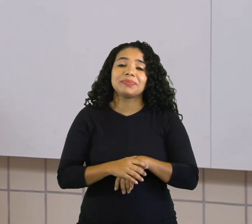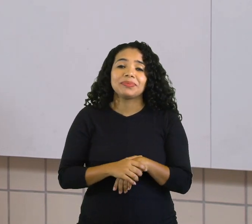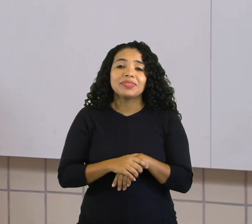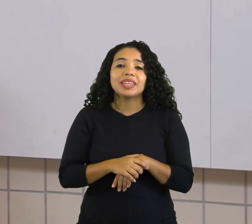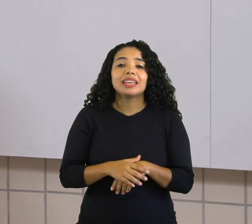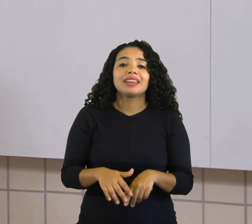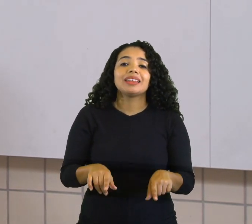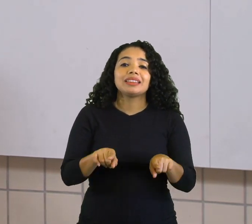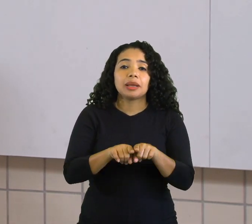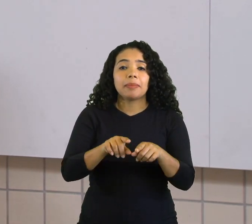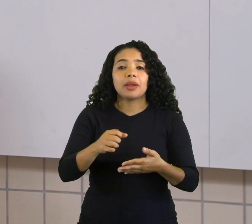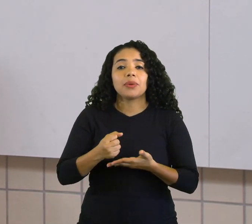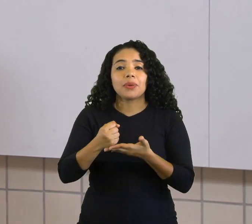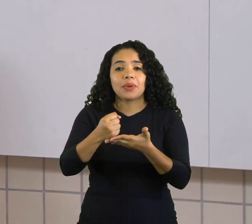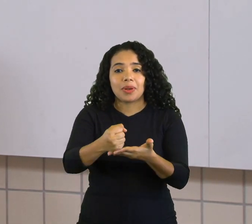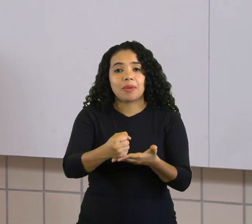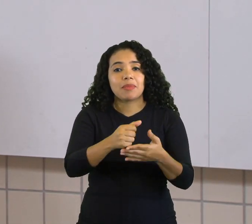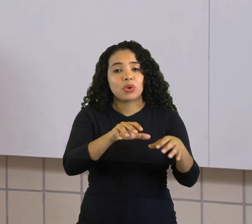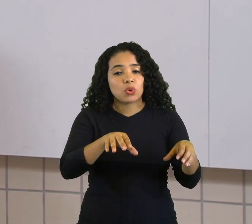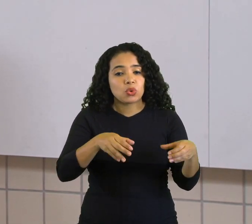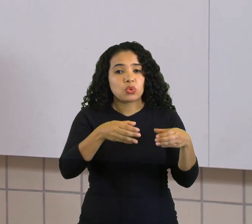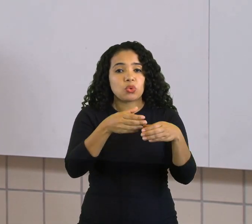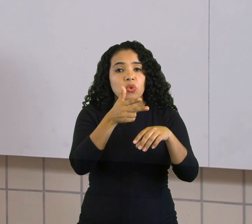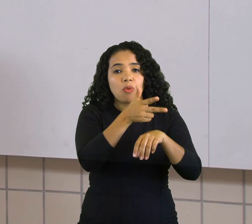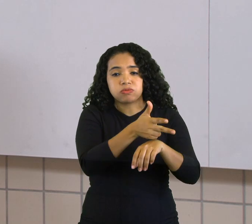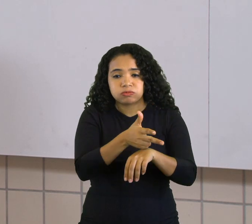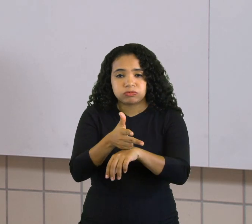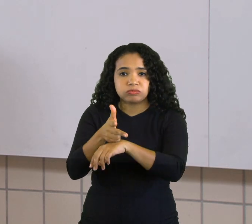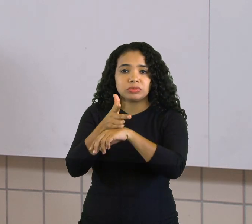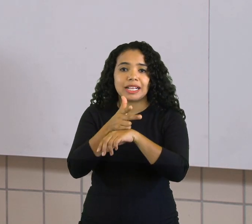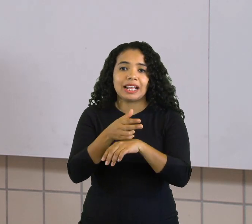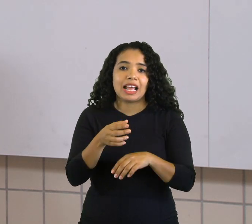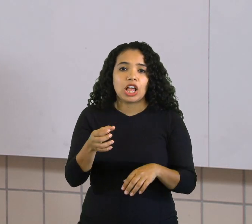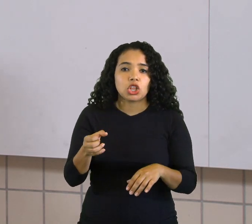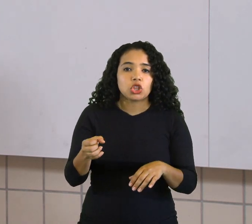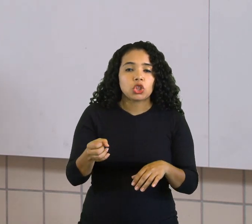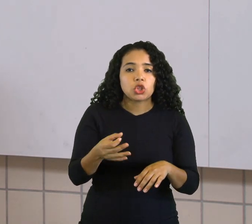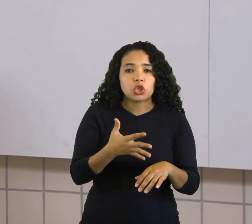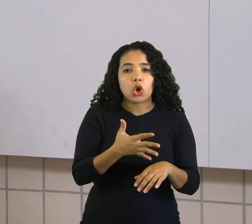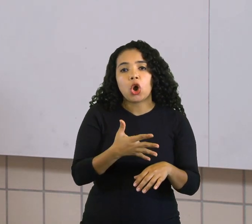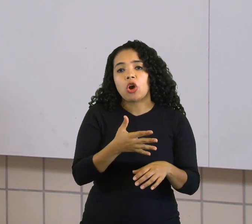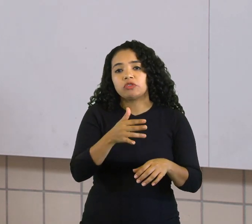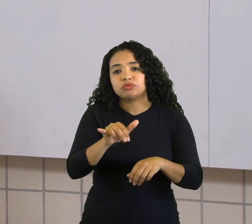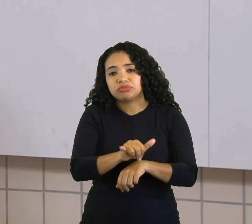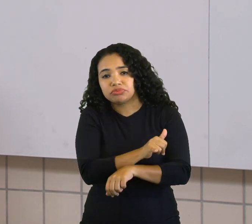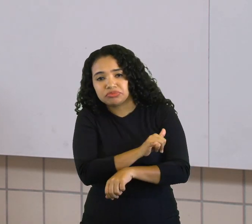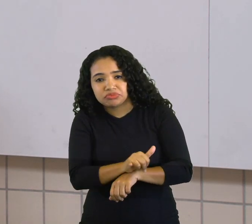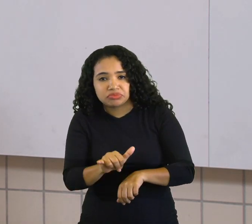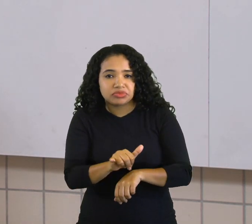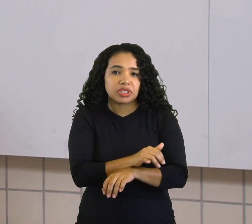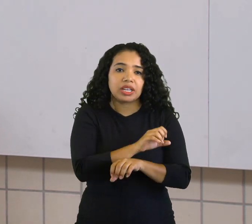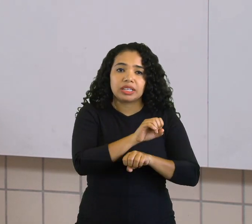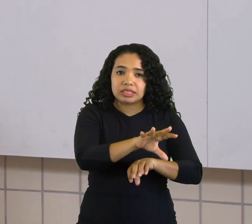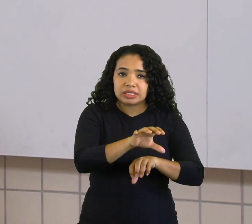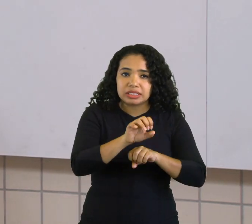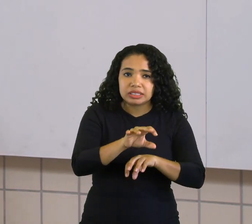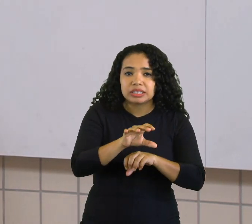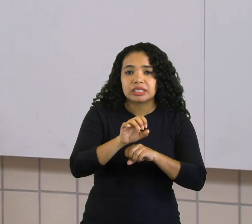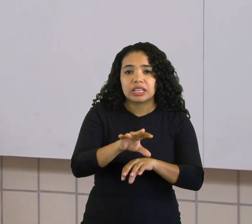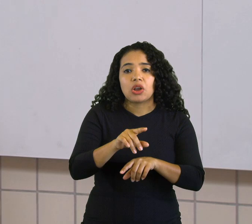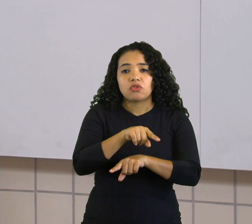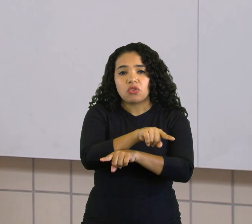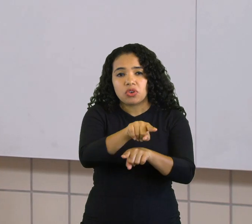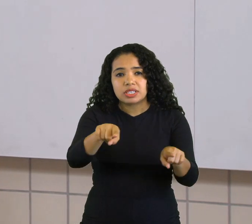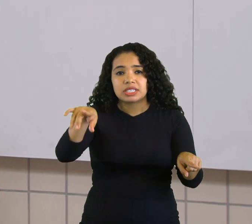com o apoio de toda uma equipe. Então, são novos tempos, nova modalidade, é vocês aprendendo,